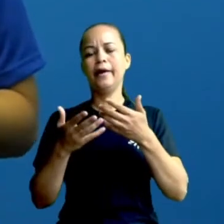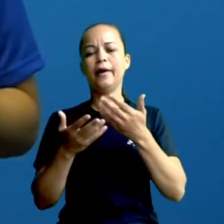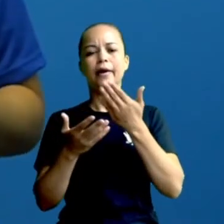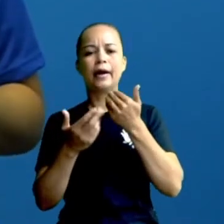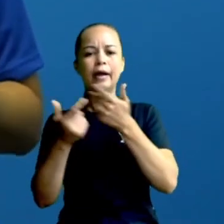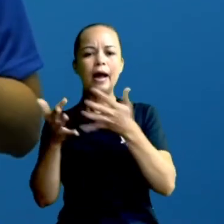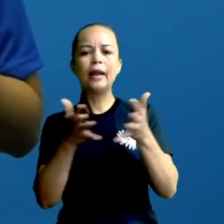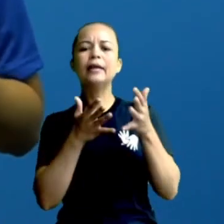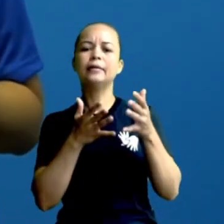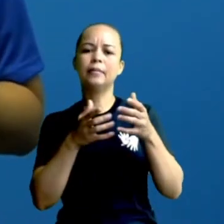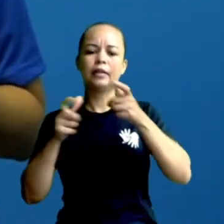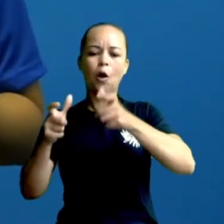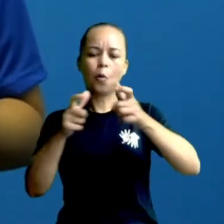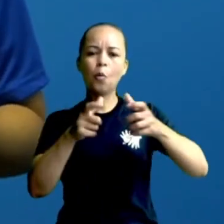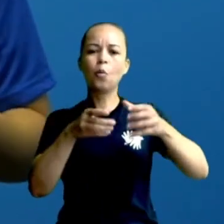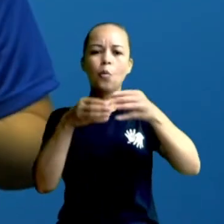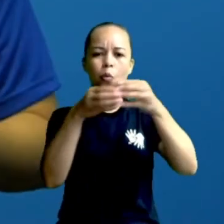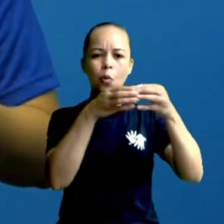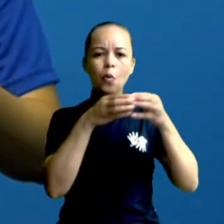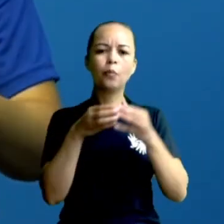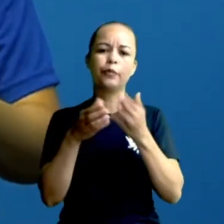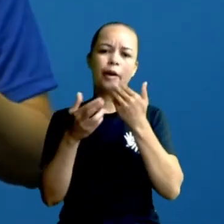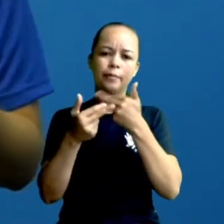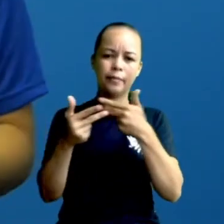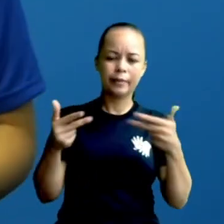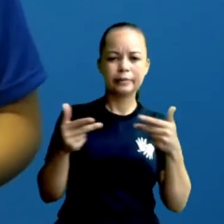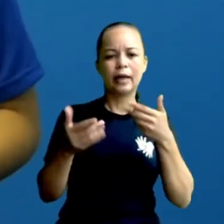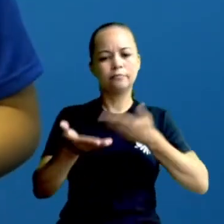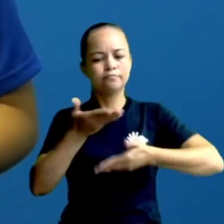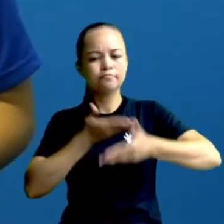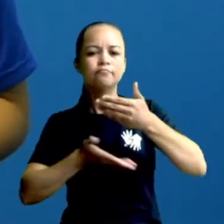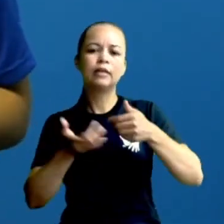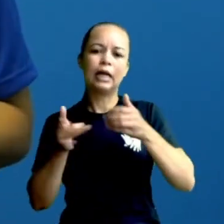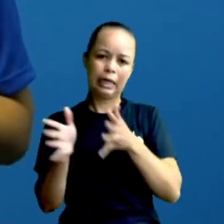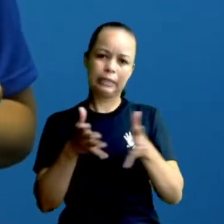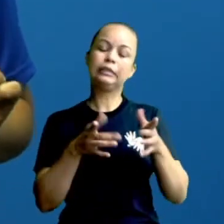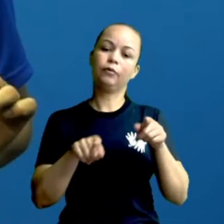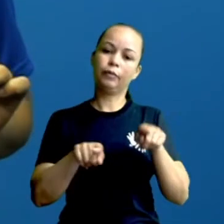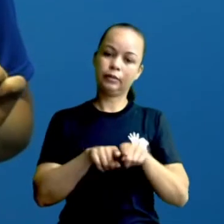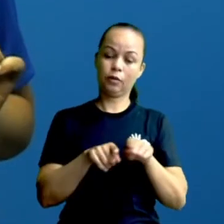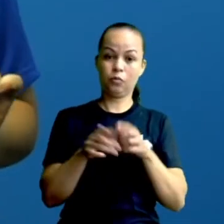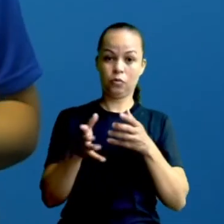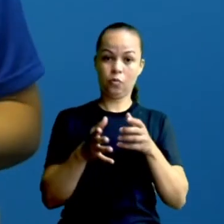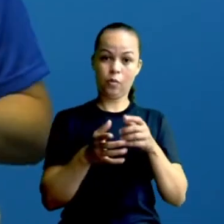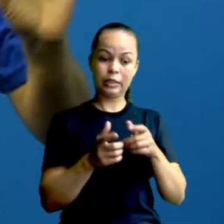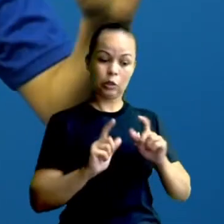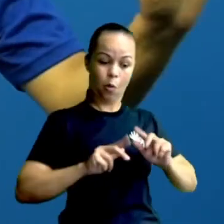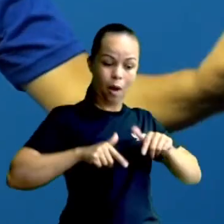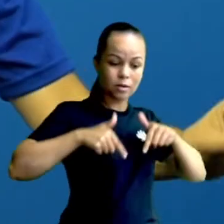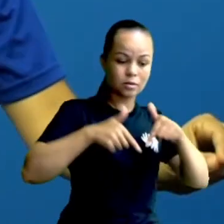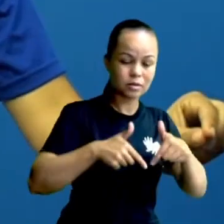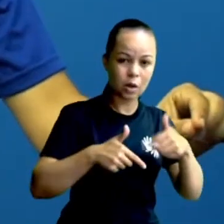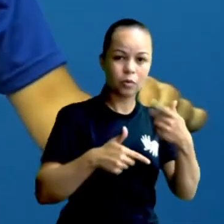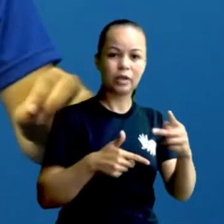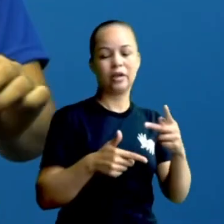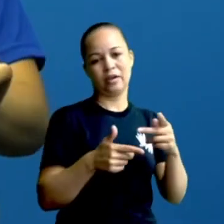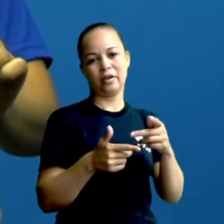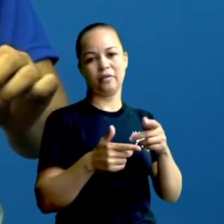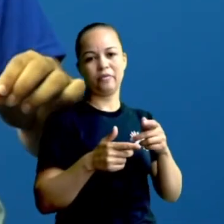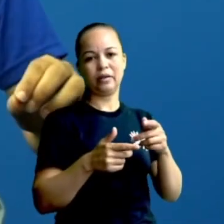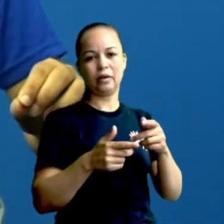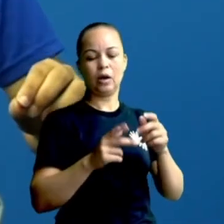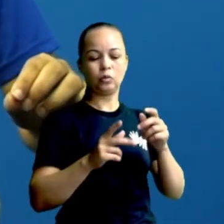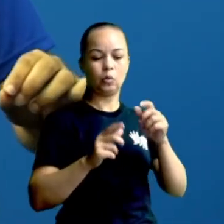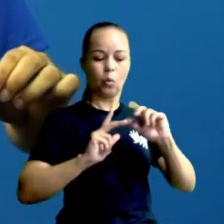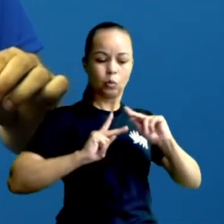uma cadeia, uma coisa que vai desencadeando ações aí correlatas, né? Então, não é só uma ação que vai prejudicar um determinado ser.